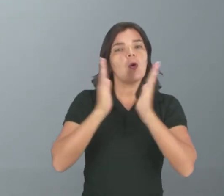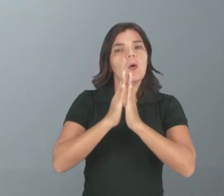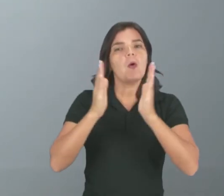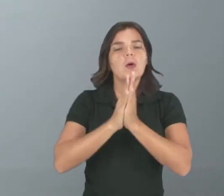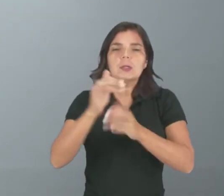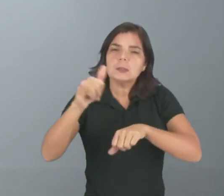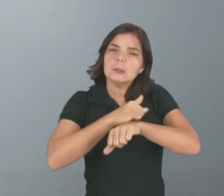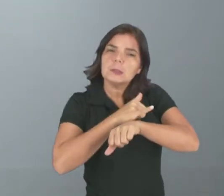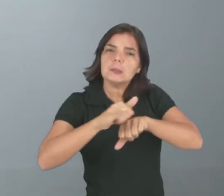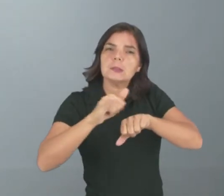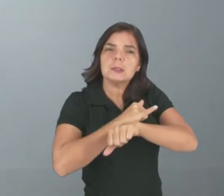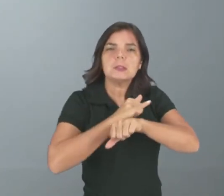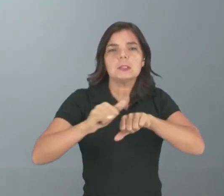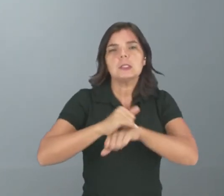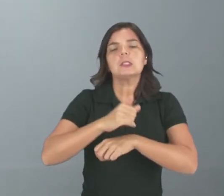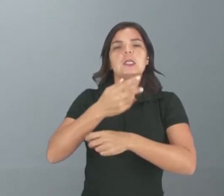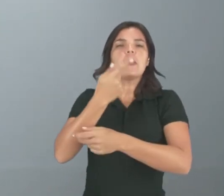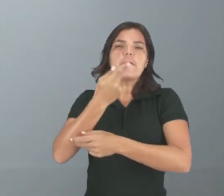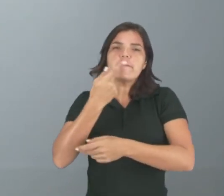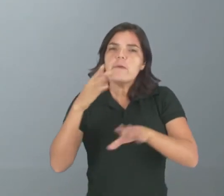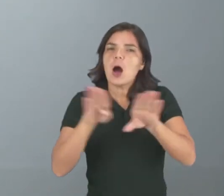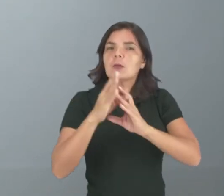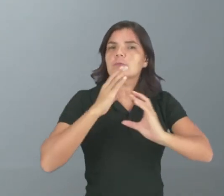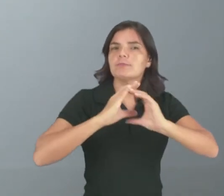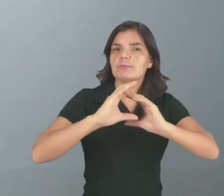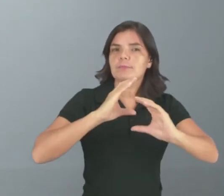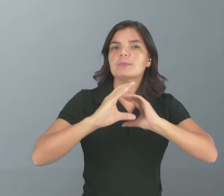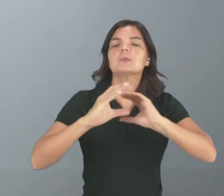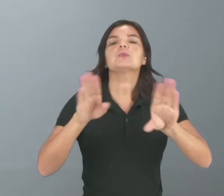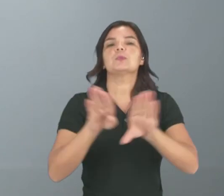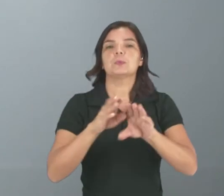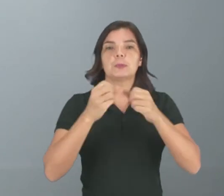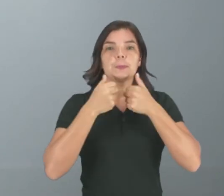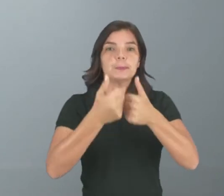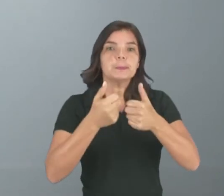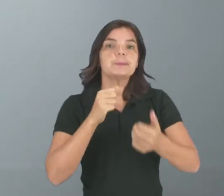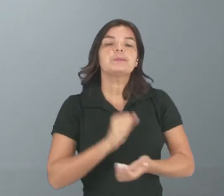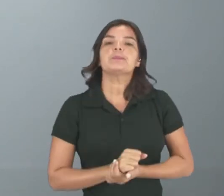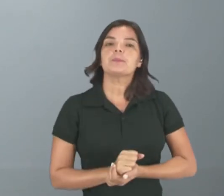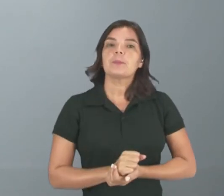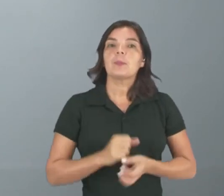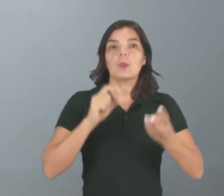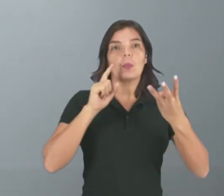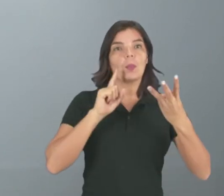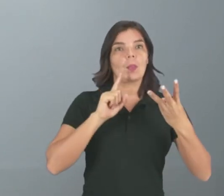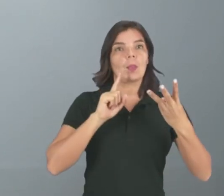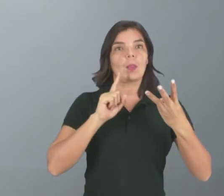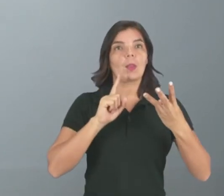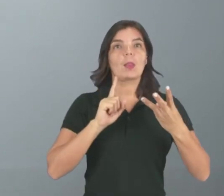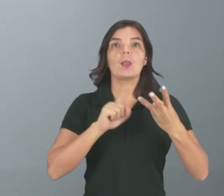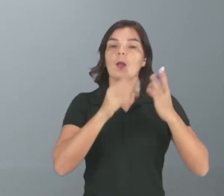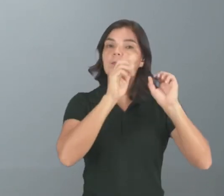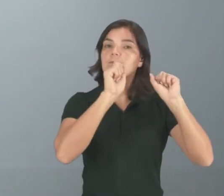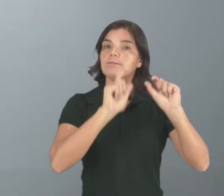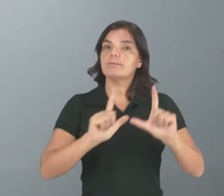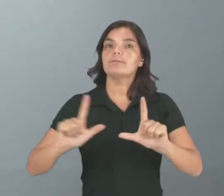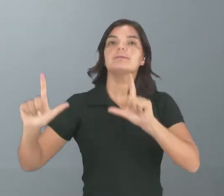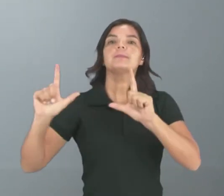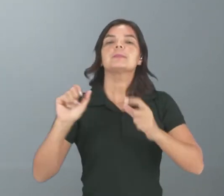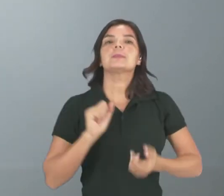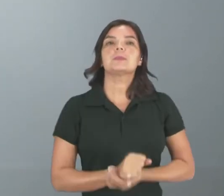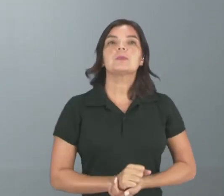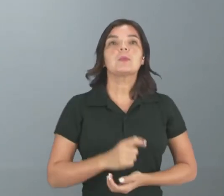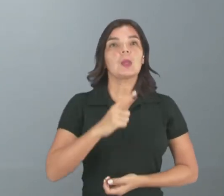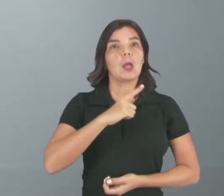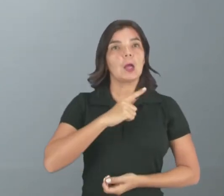intercedendo, buscando, falando, né, comunicando, tá? Então, pessoal, vamos prosseguir. No nosso próximo slide,